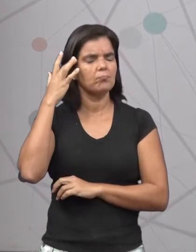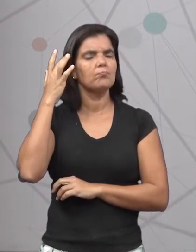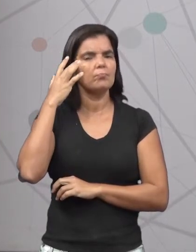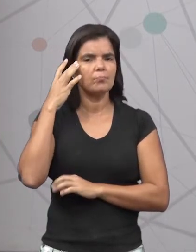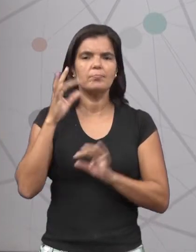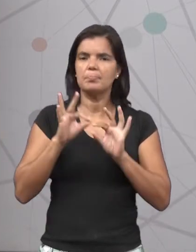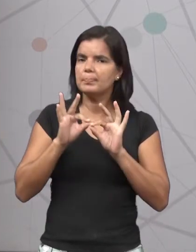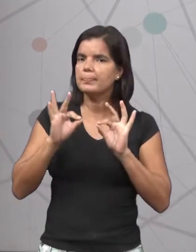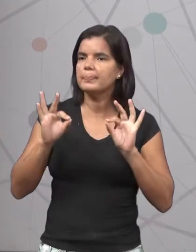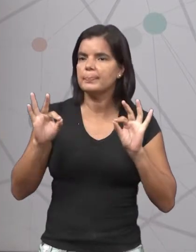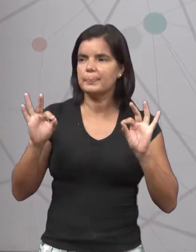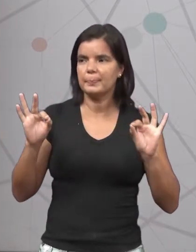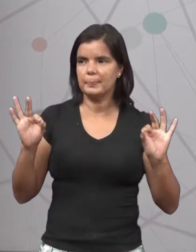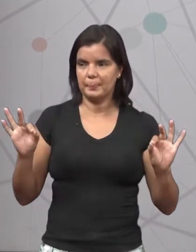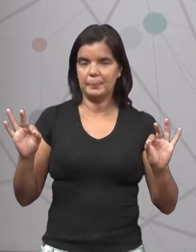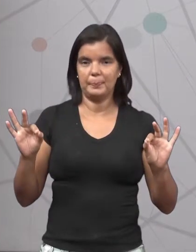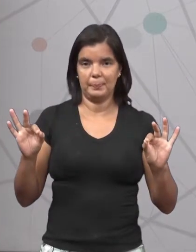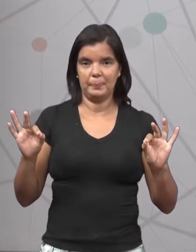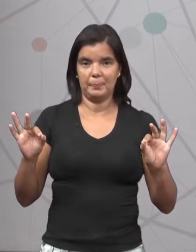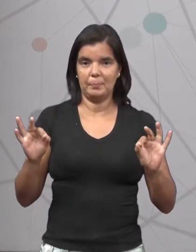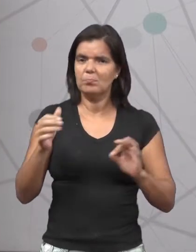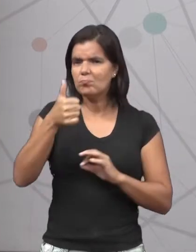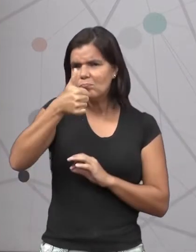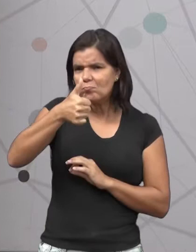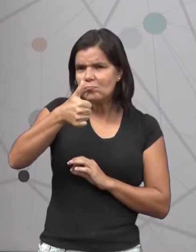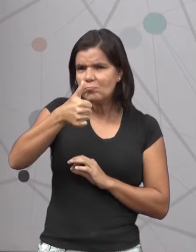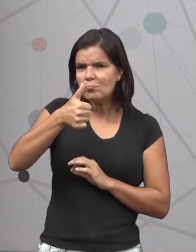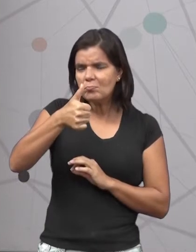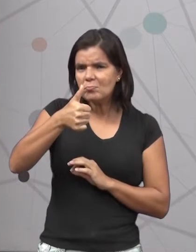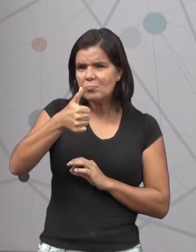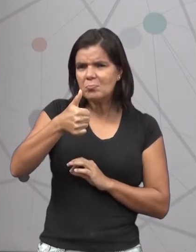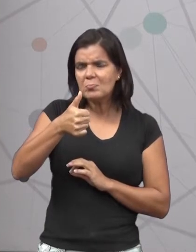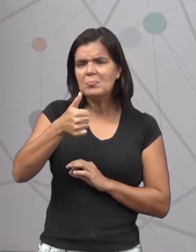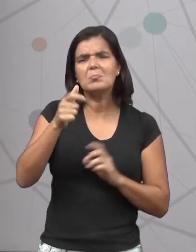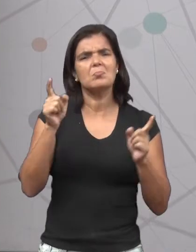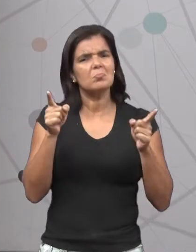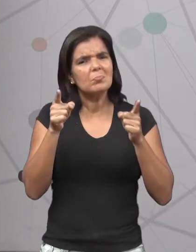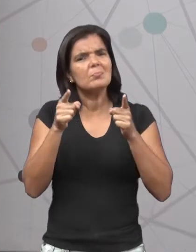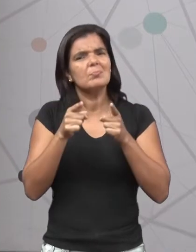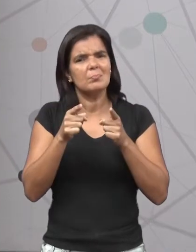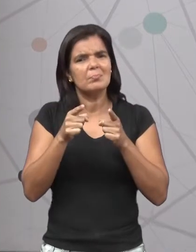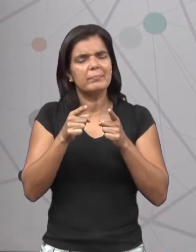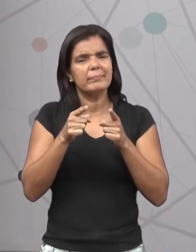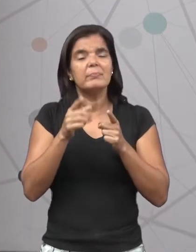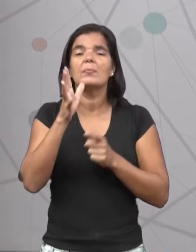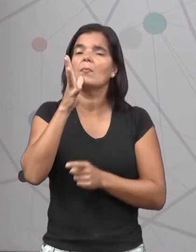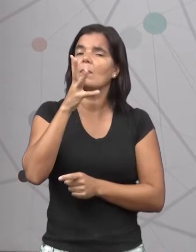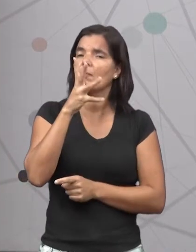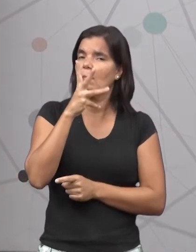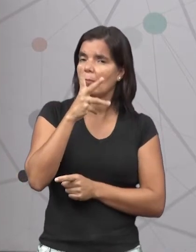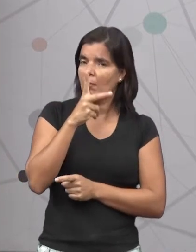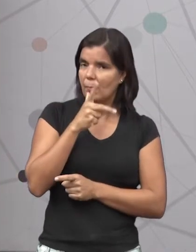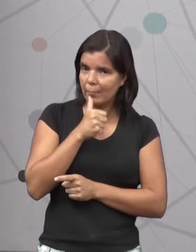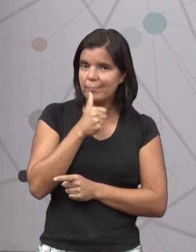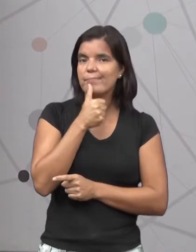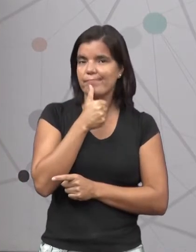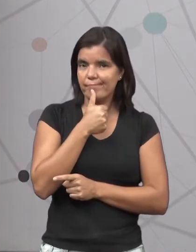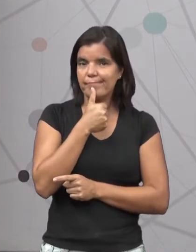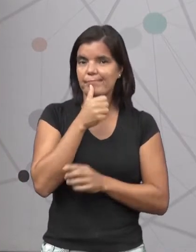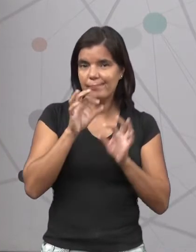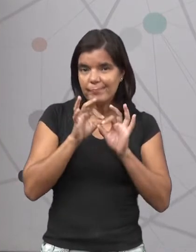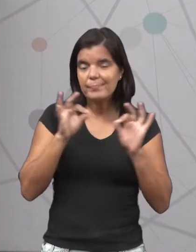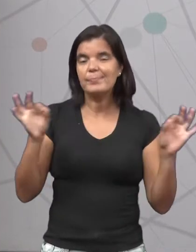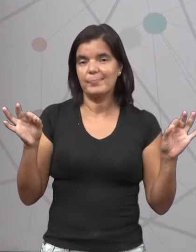se nós medirmos com a polegada, vai ser muito pequena. e nós vamos demorar muito tempo para